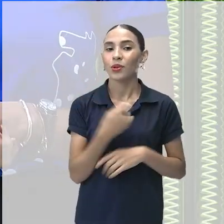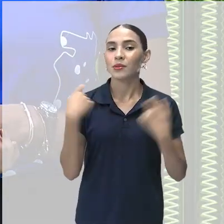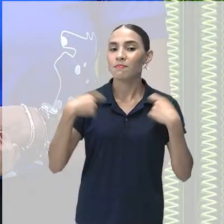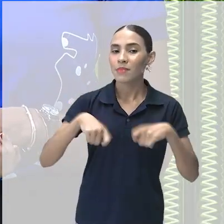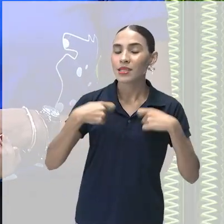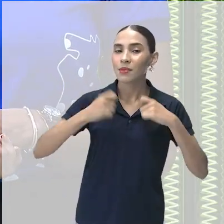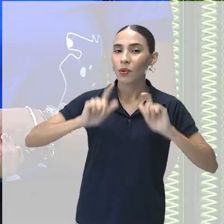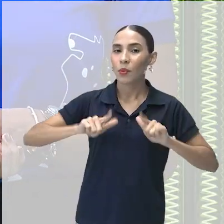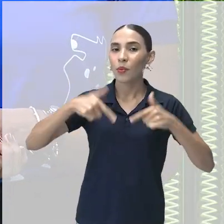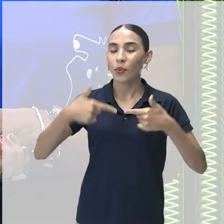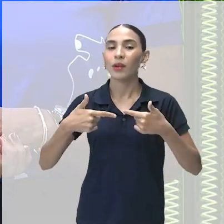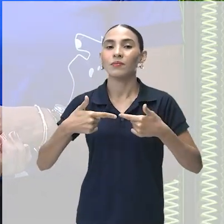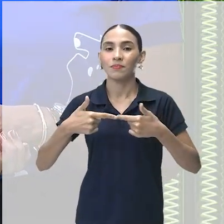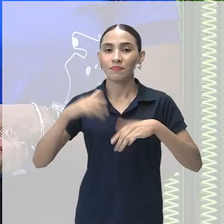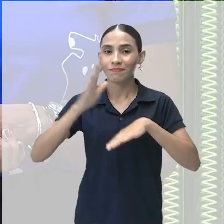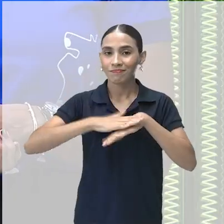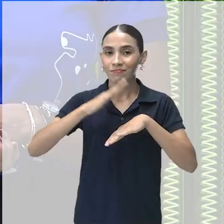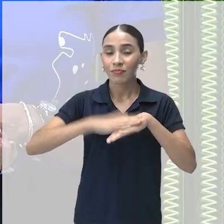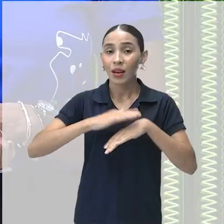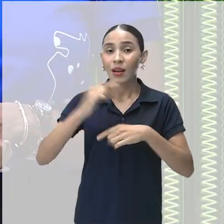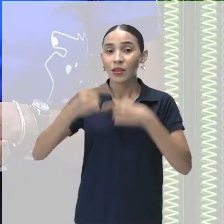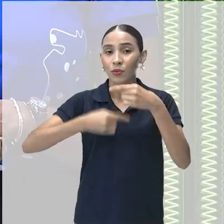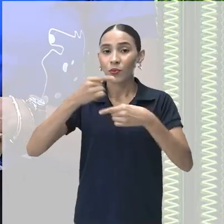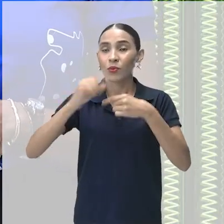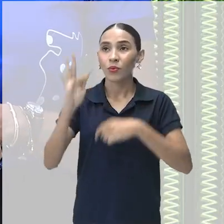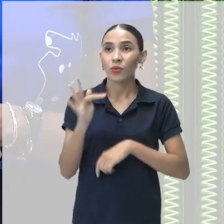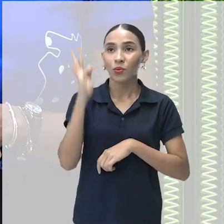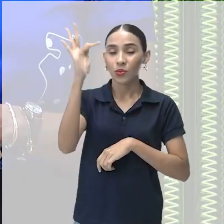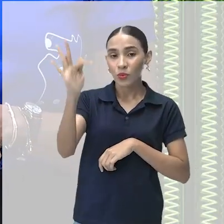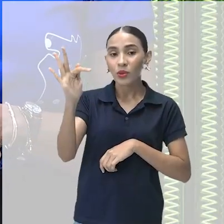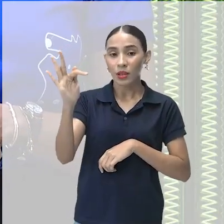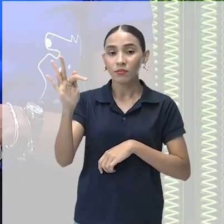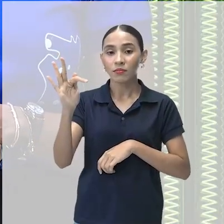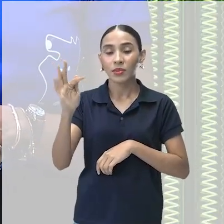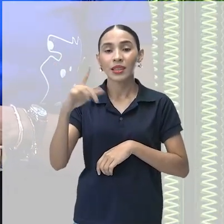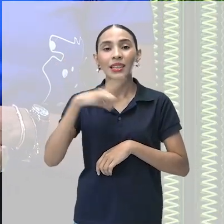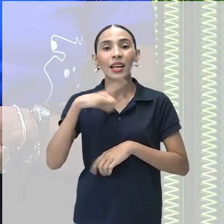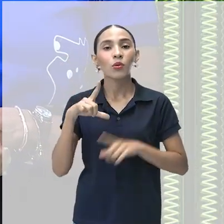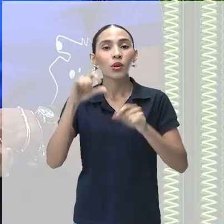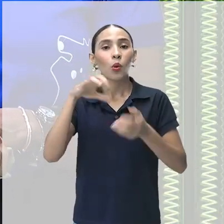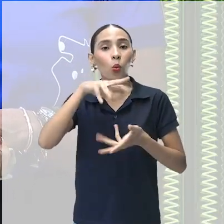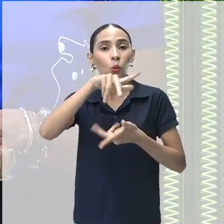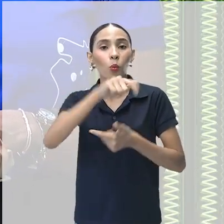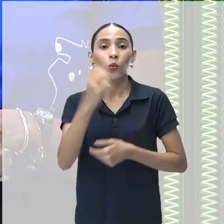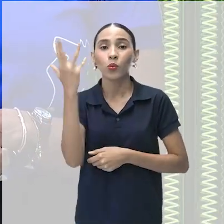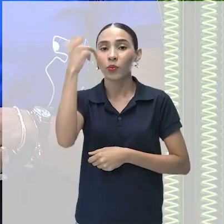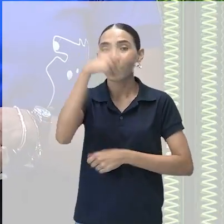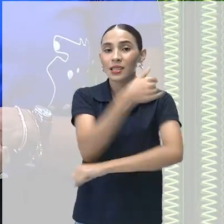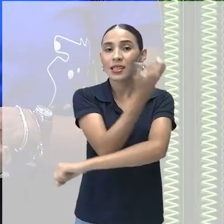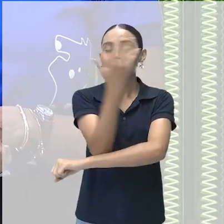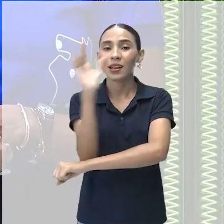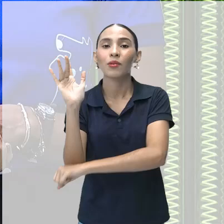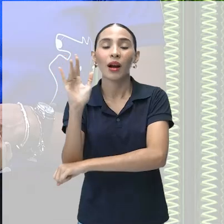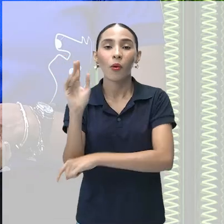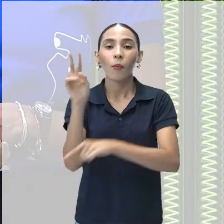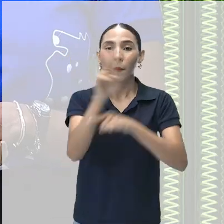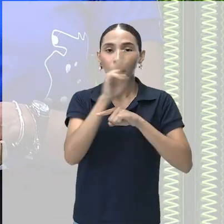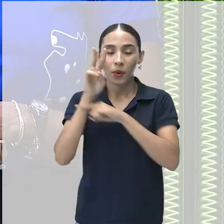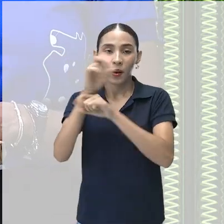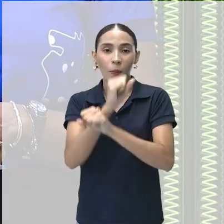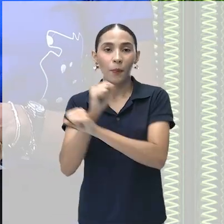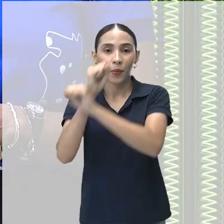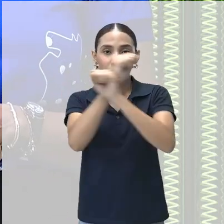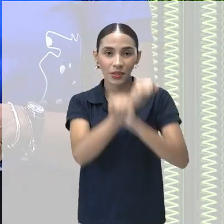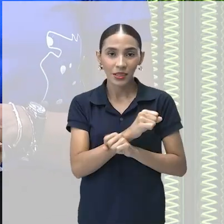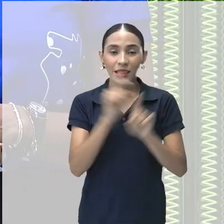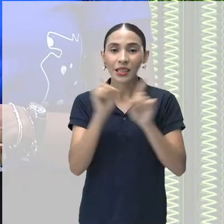devemos nos esforçar para que as próximas gerações herdem um mundo onde as belezas naturais sejam protegidas